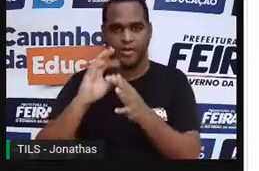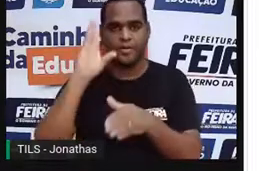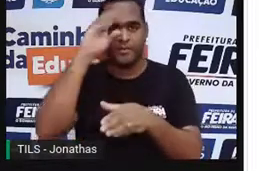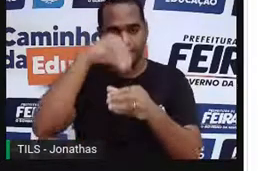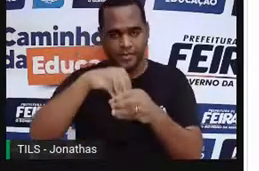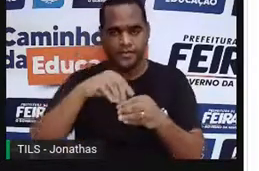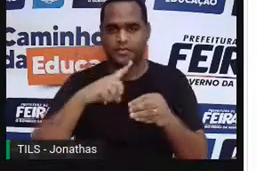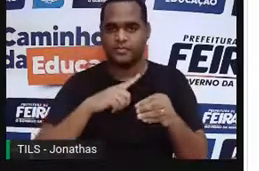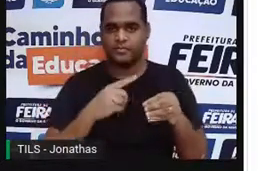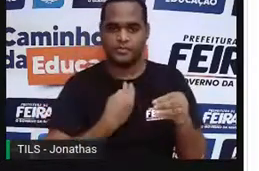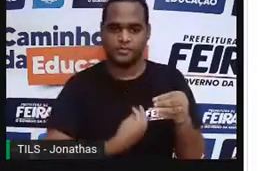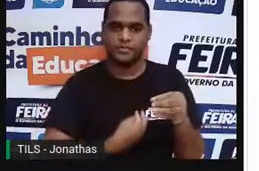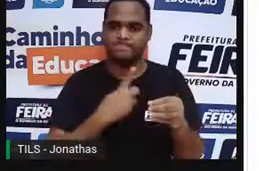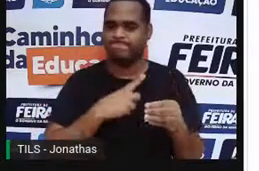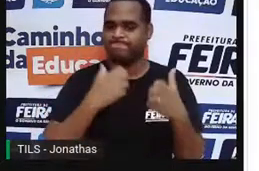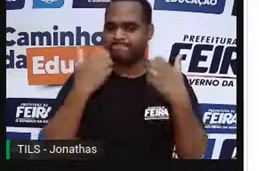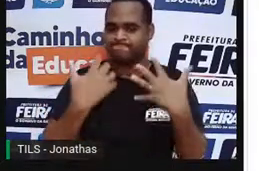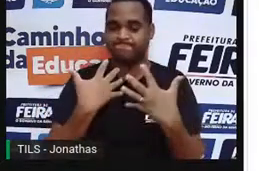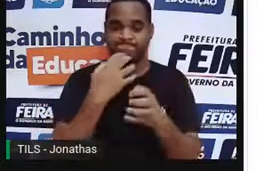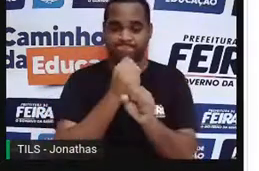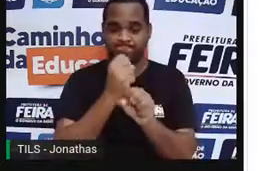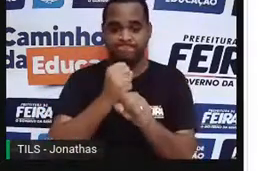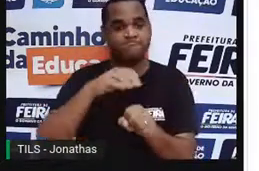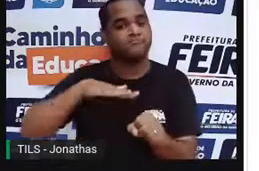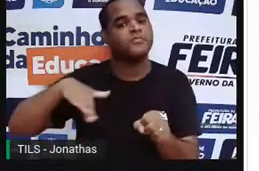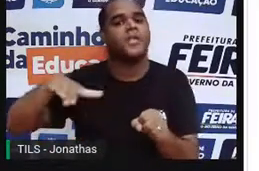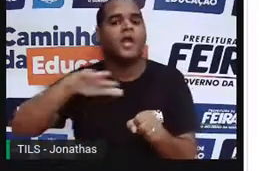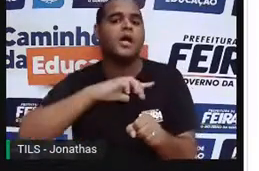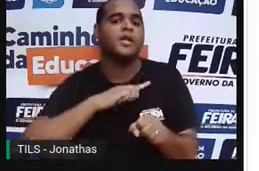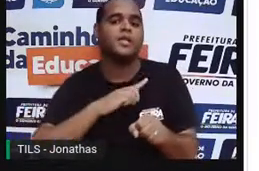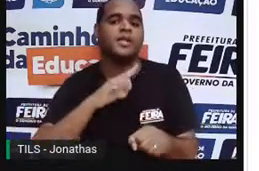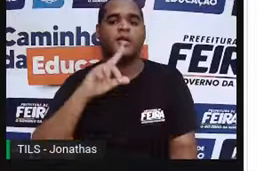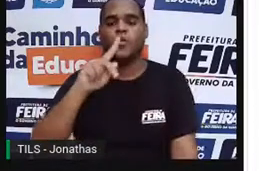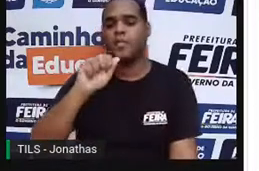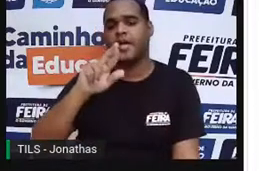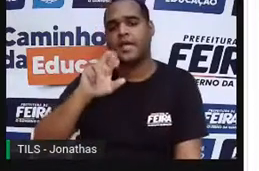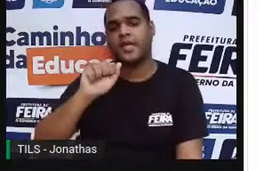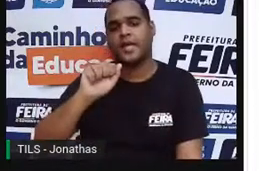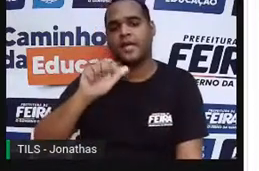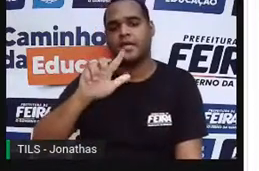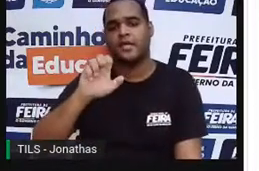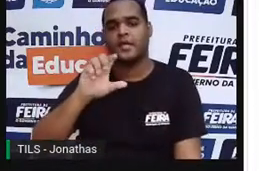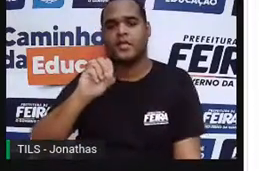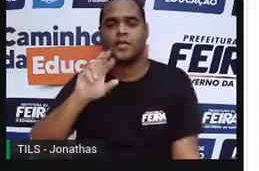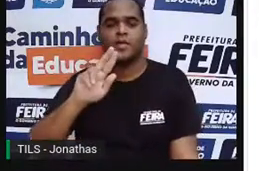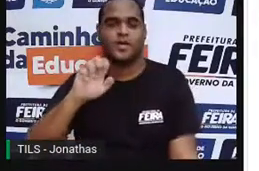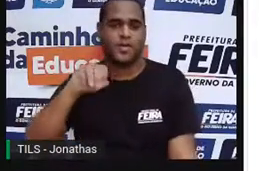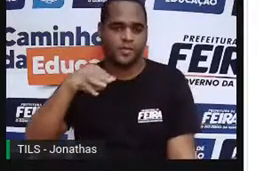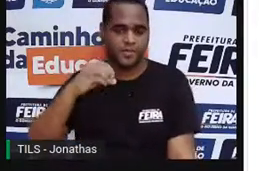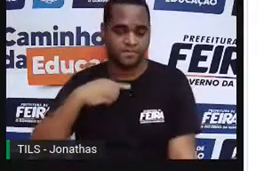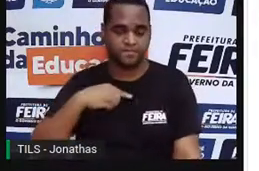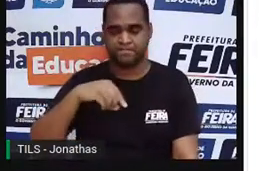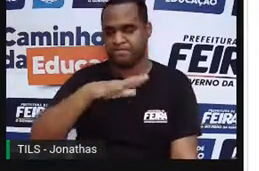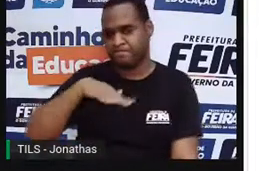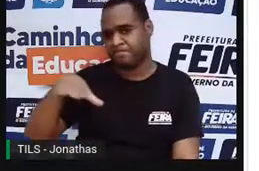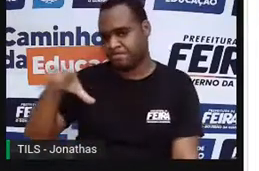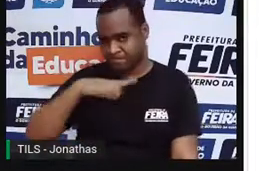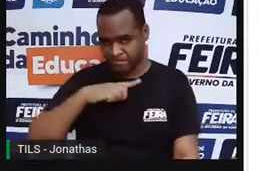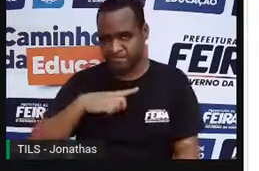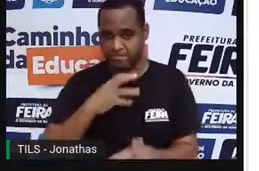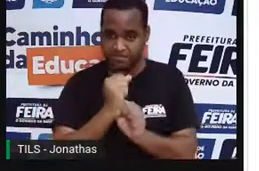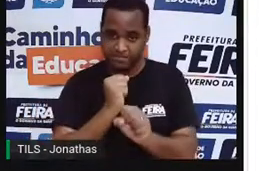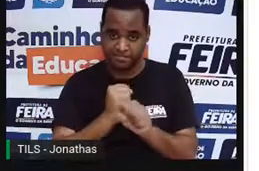a forma de calcular a área do paralelogramo é a base né que a medida do seu comprimento ou seja